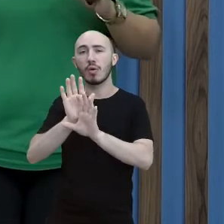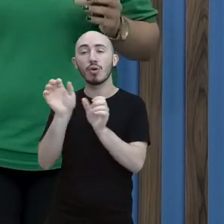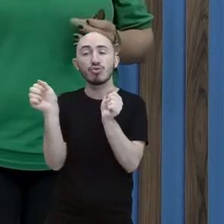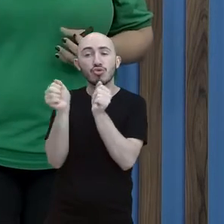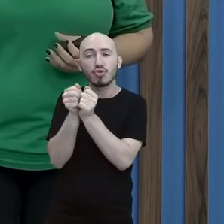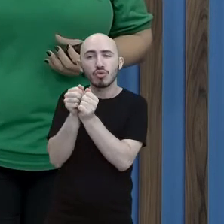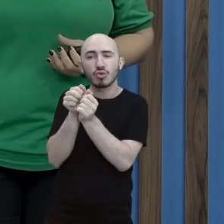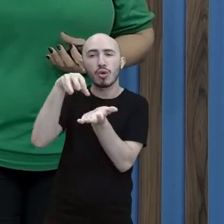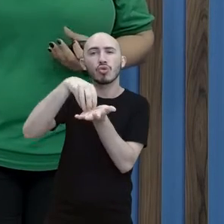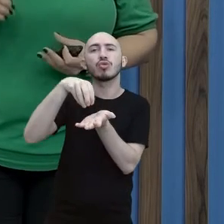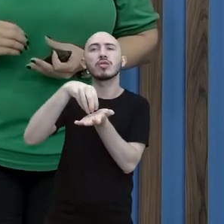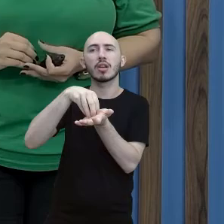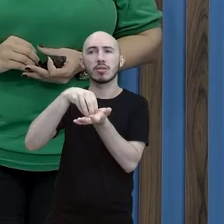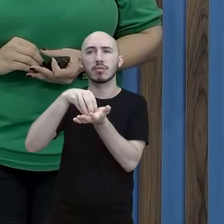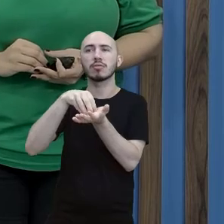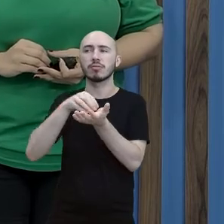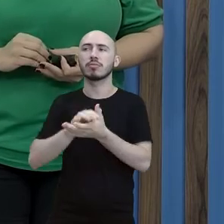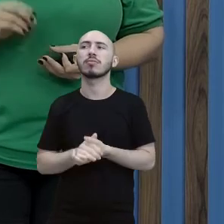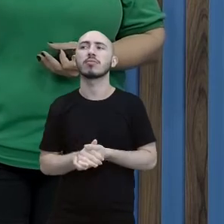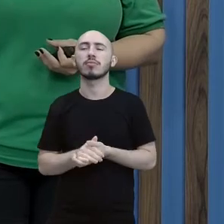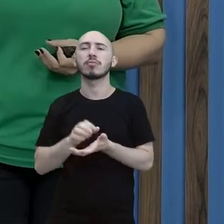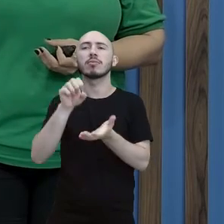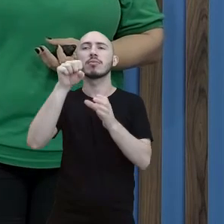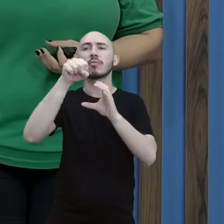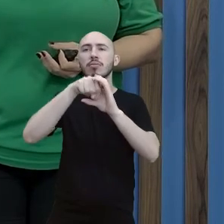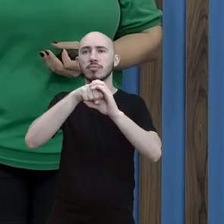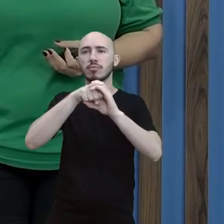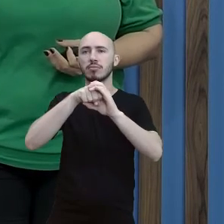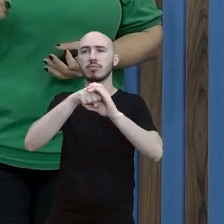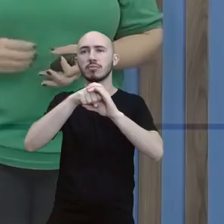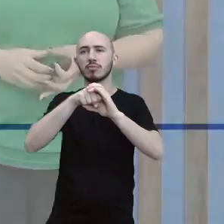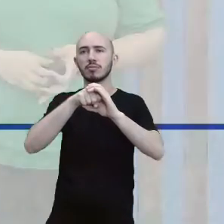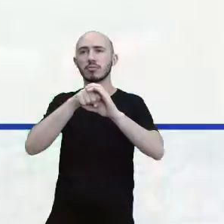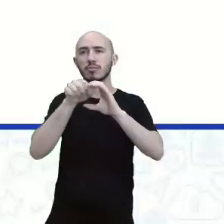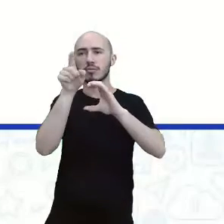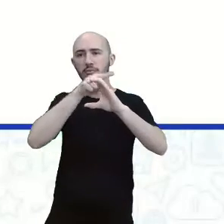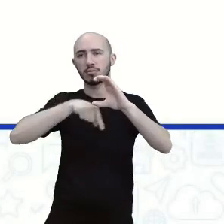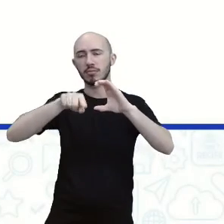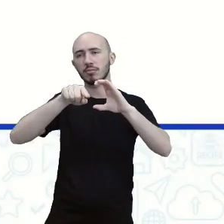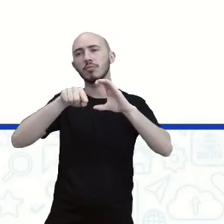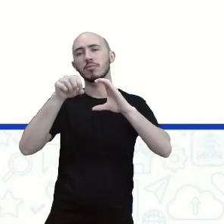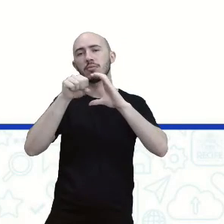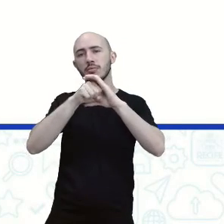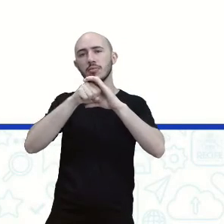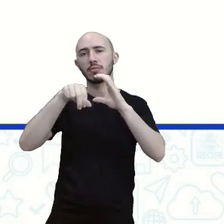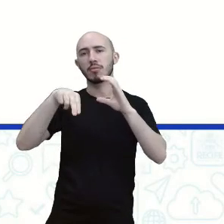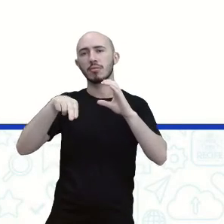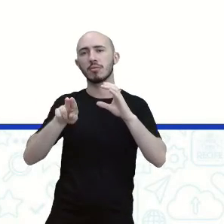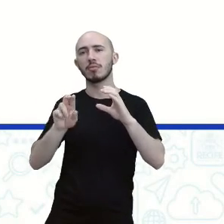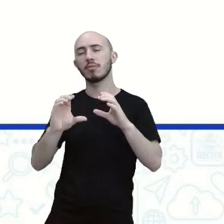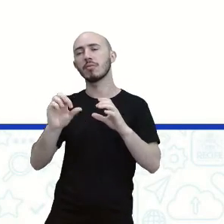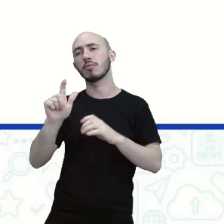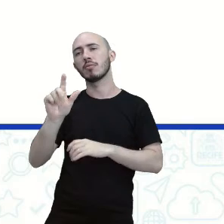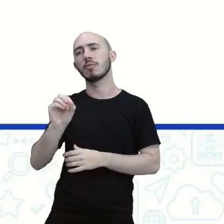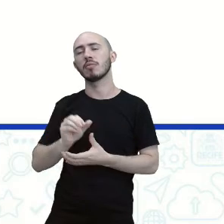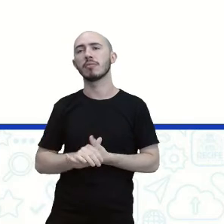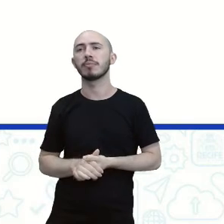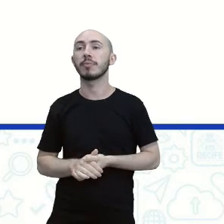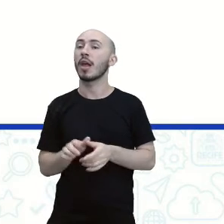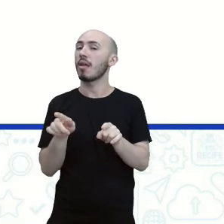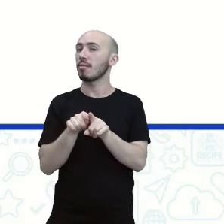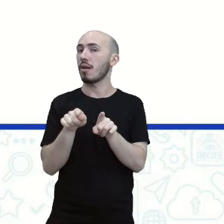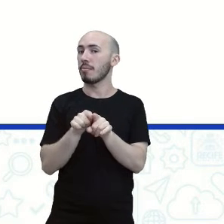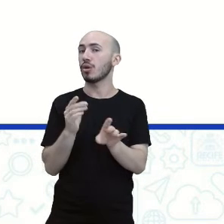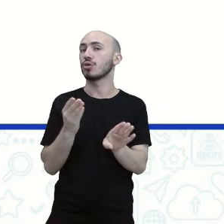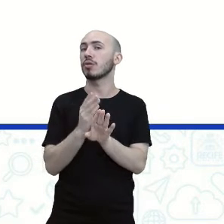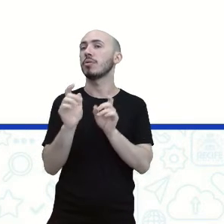ali no centro, no núcleo, formando esse núcleo pequeno aí no meio, tá? E além disso, ele disse o